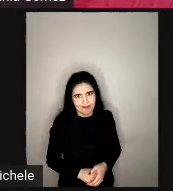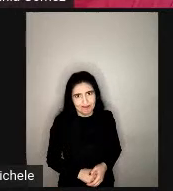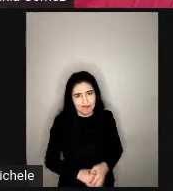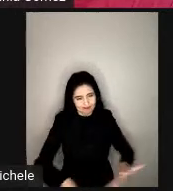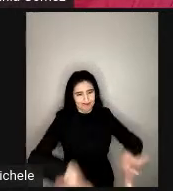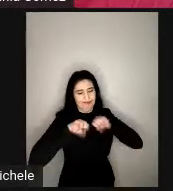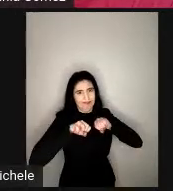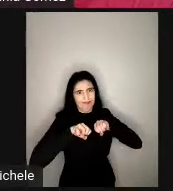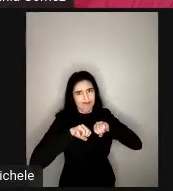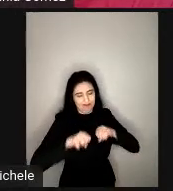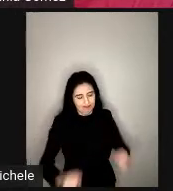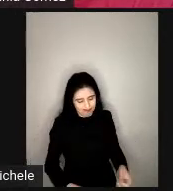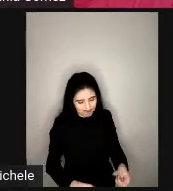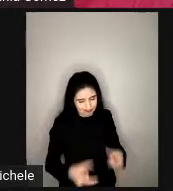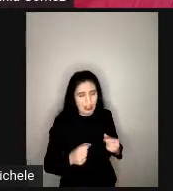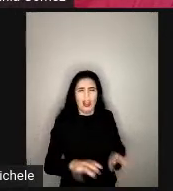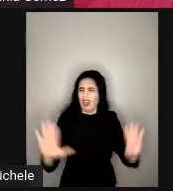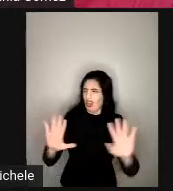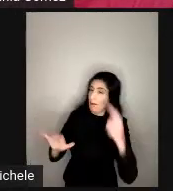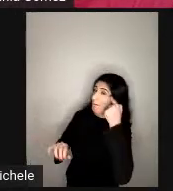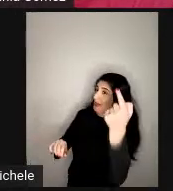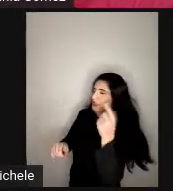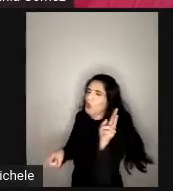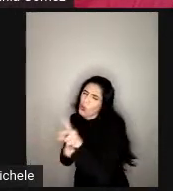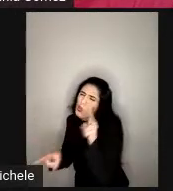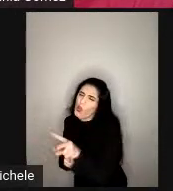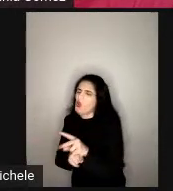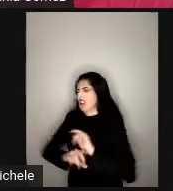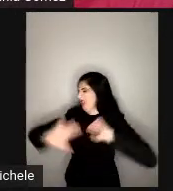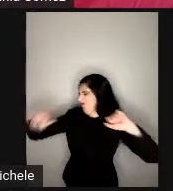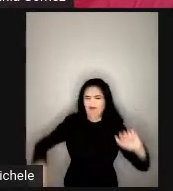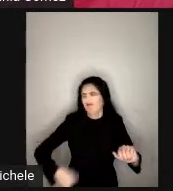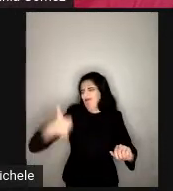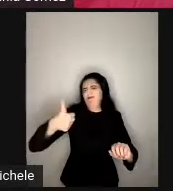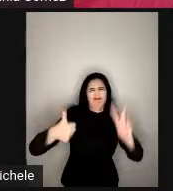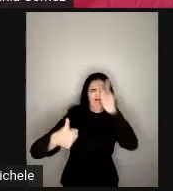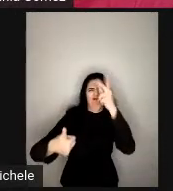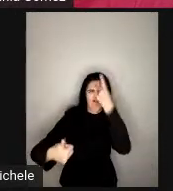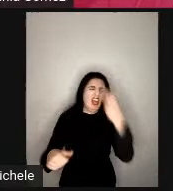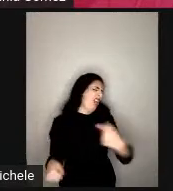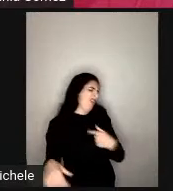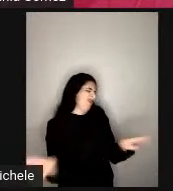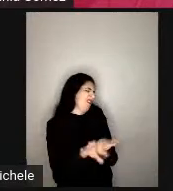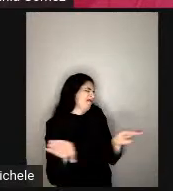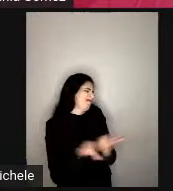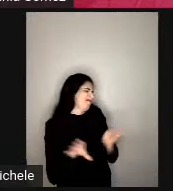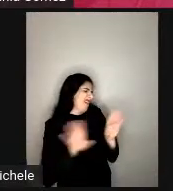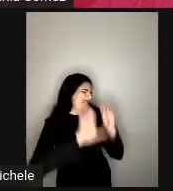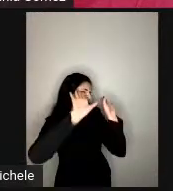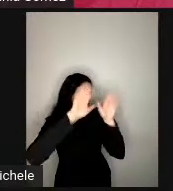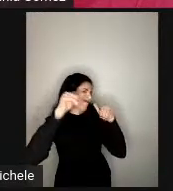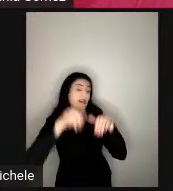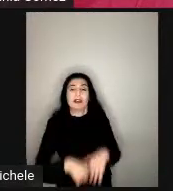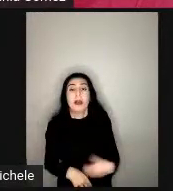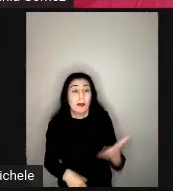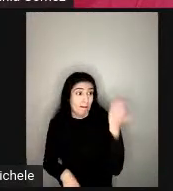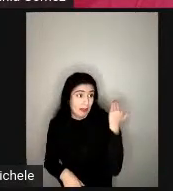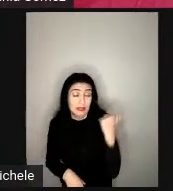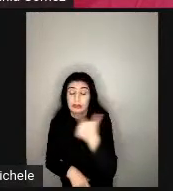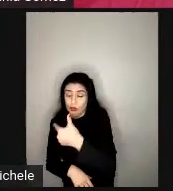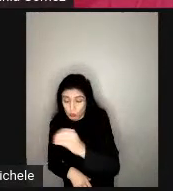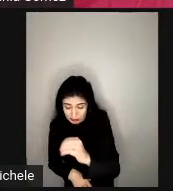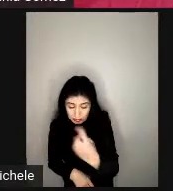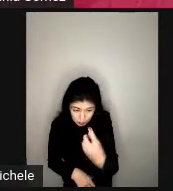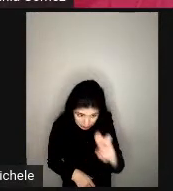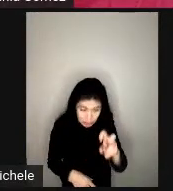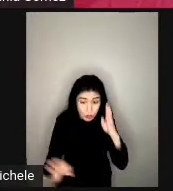e vai dar tudo certo, né? Tenho duas histórias aqui de superação, então eu vou superar também. Então, no primeiro câncer de